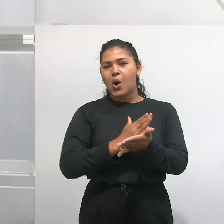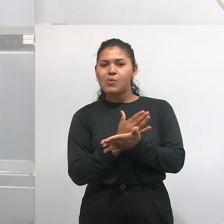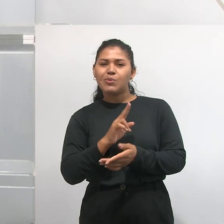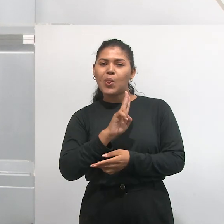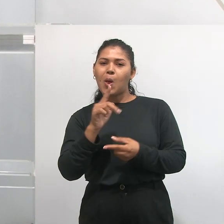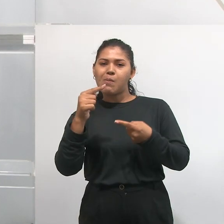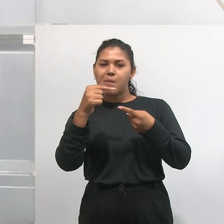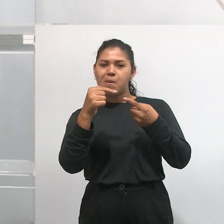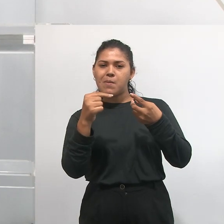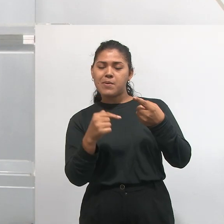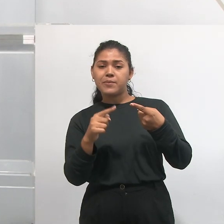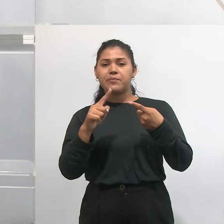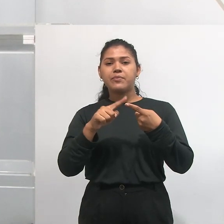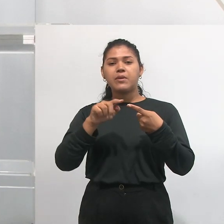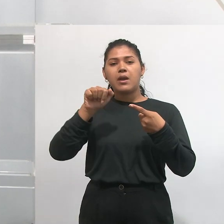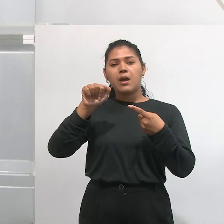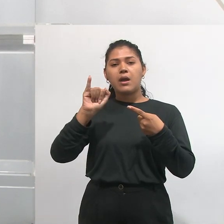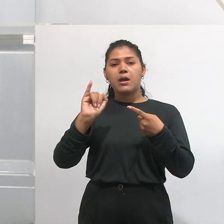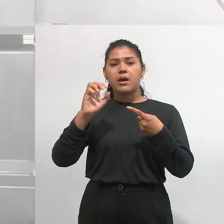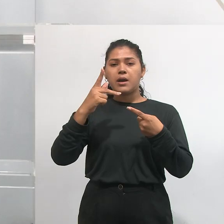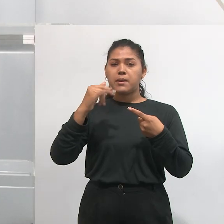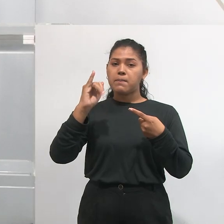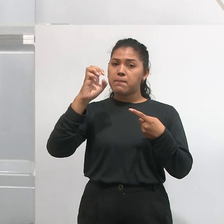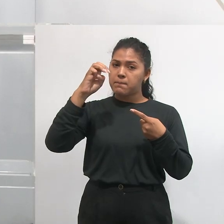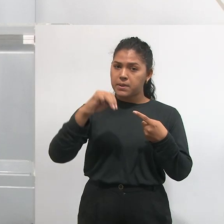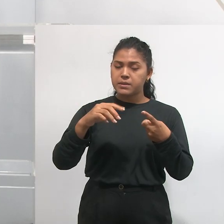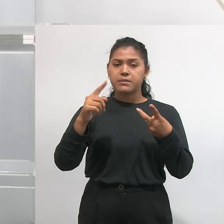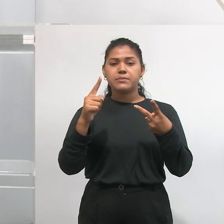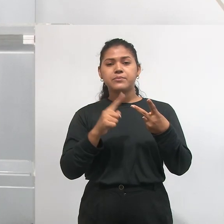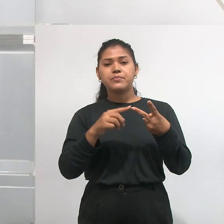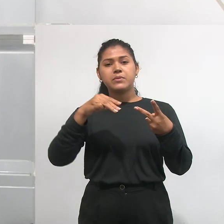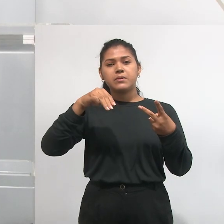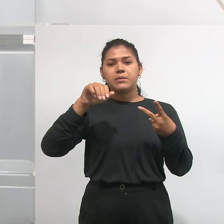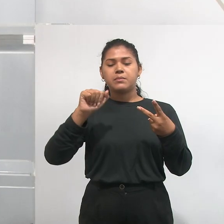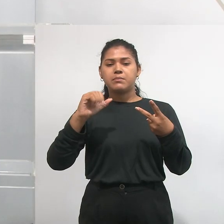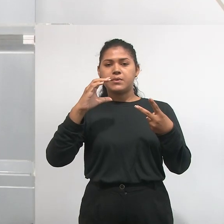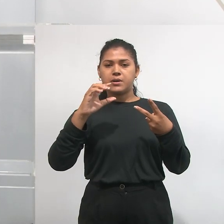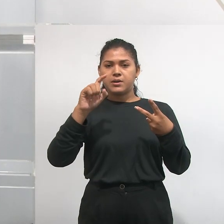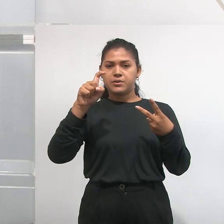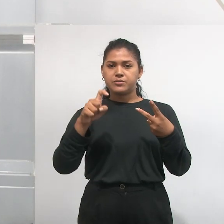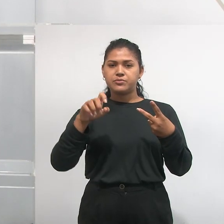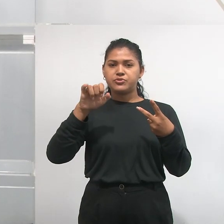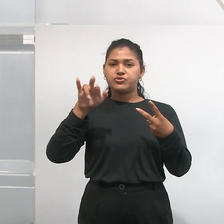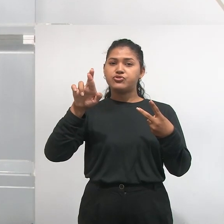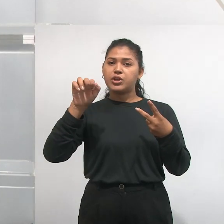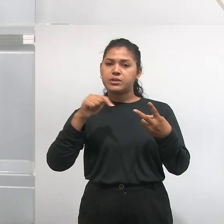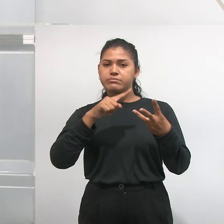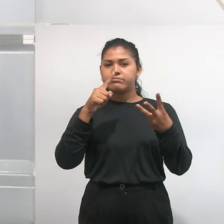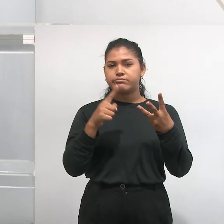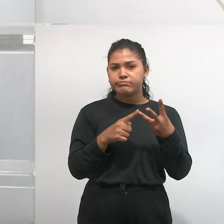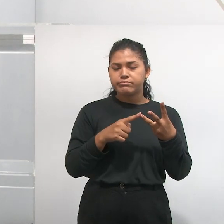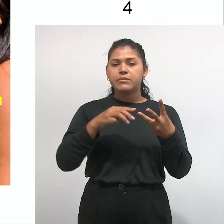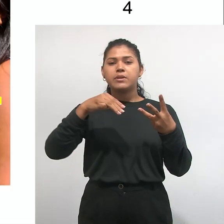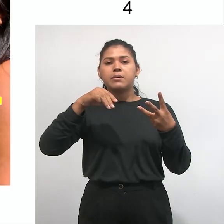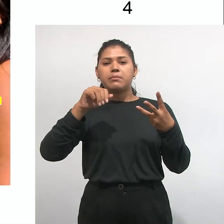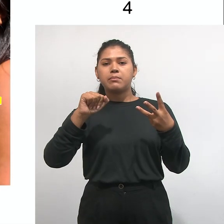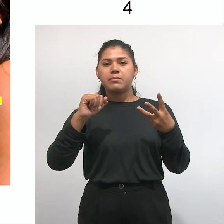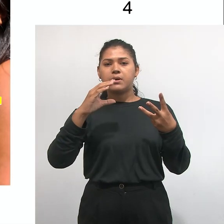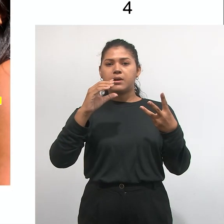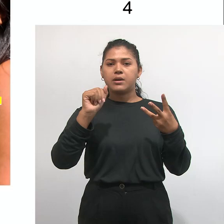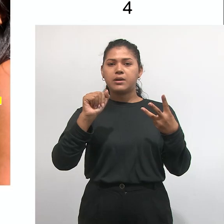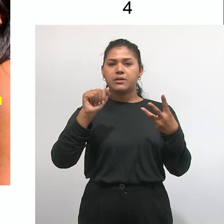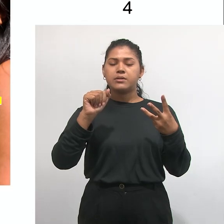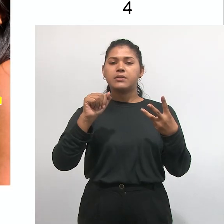em outras regiões chamada ali de macaxeira, né, então a mandioca ela